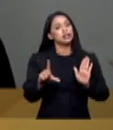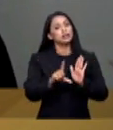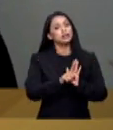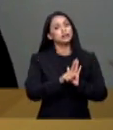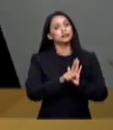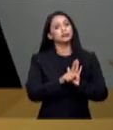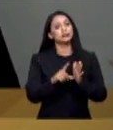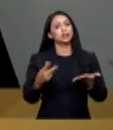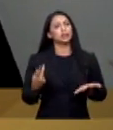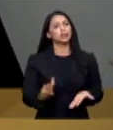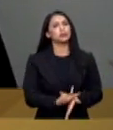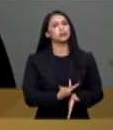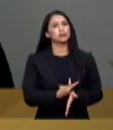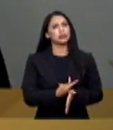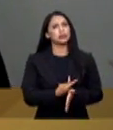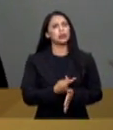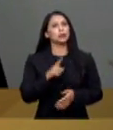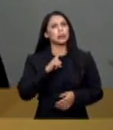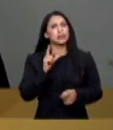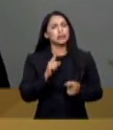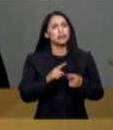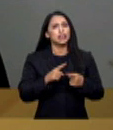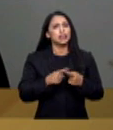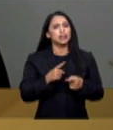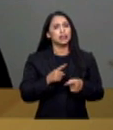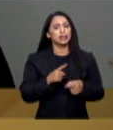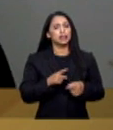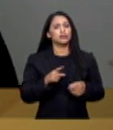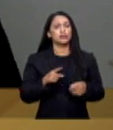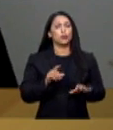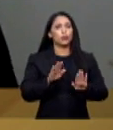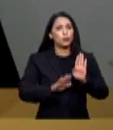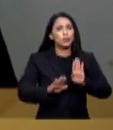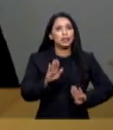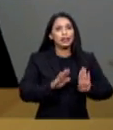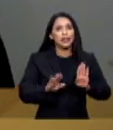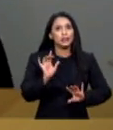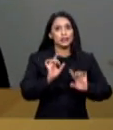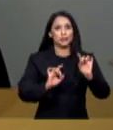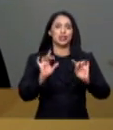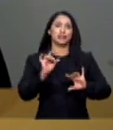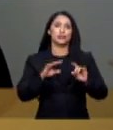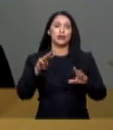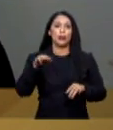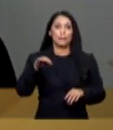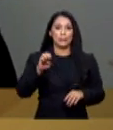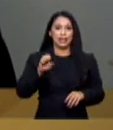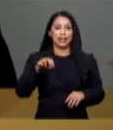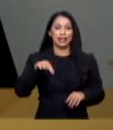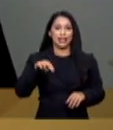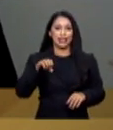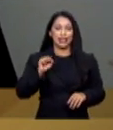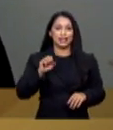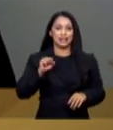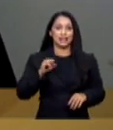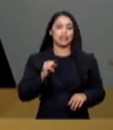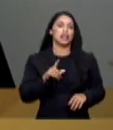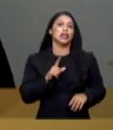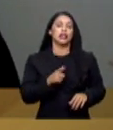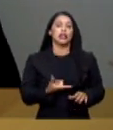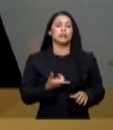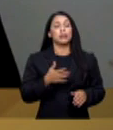de um cuidado tão especial do ministro Menezes Direito, que ele não teve tempo de, assentado na cadeira, poder fazer